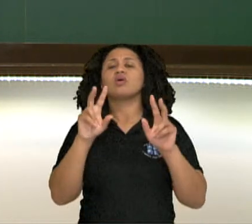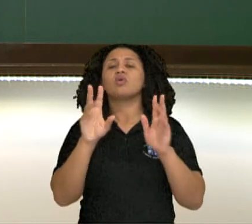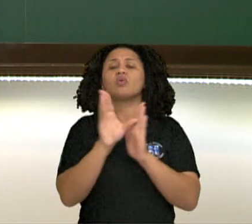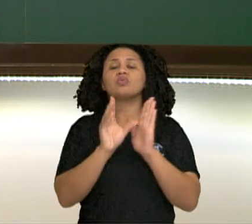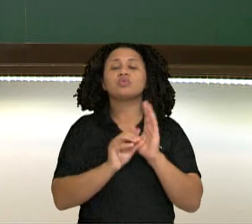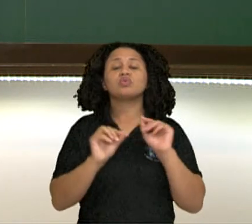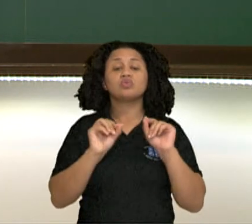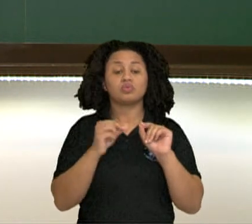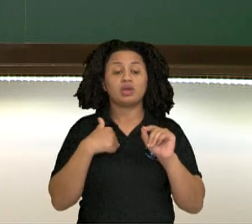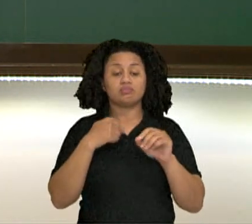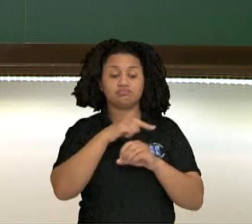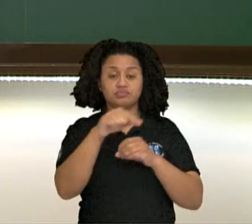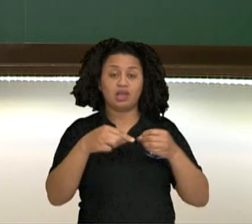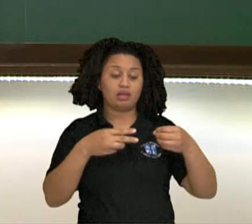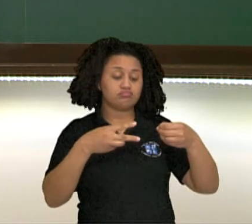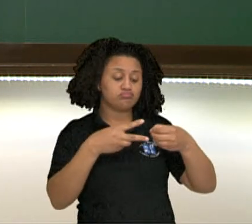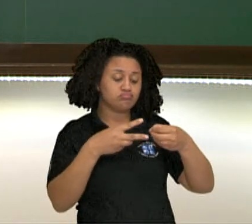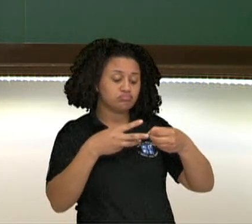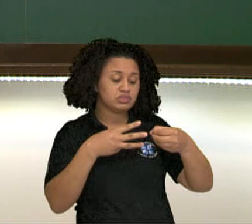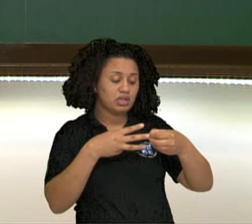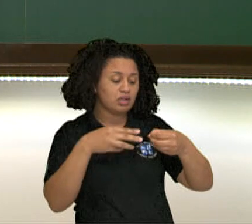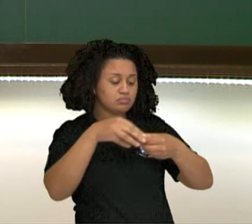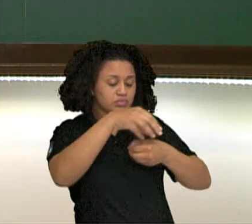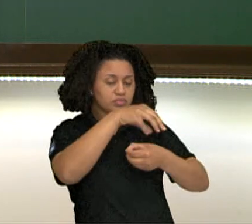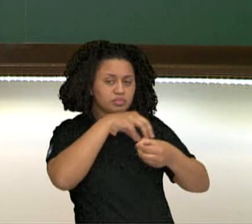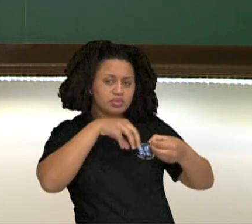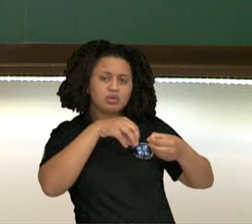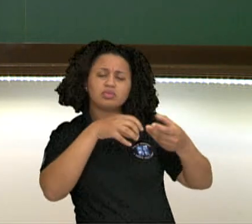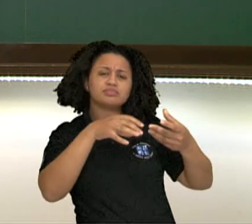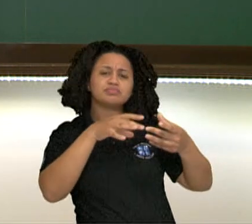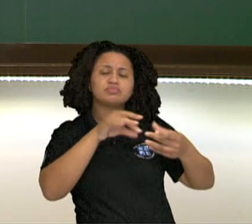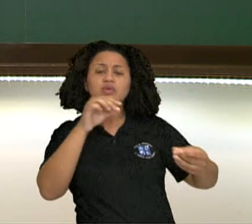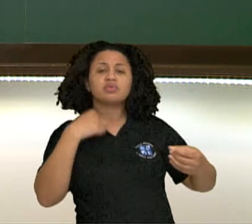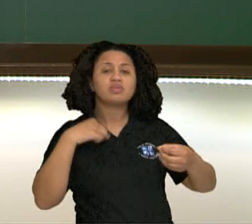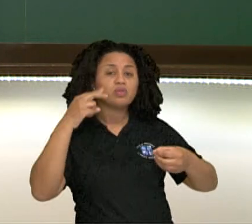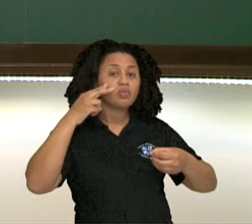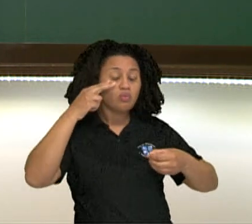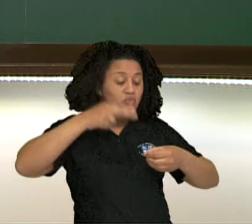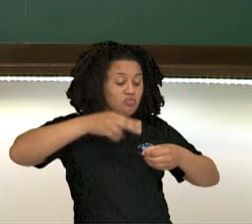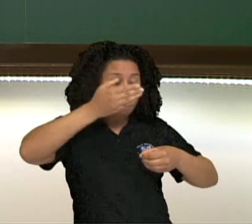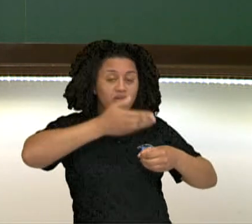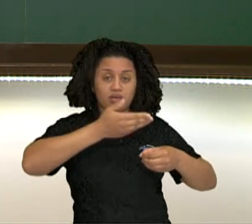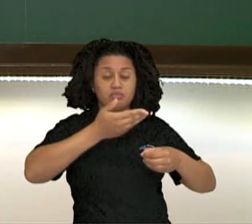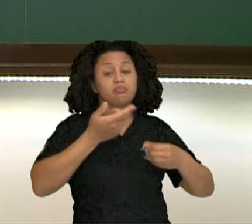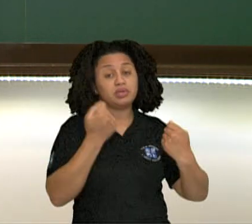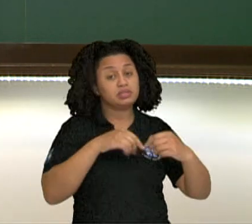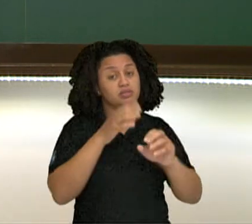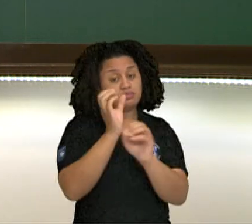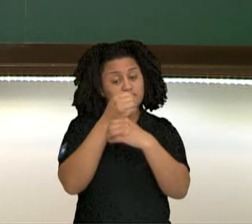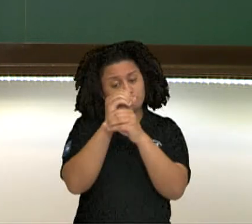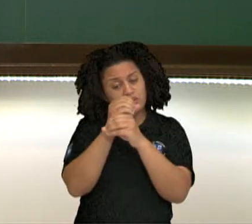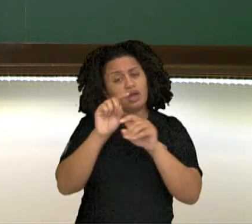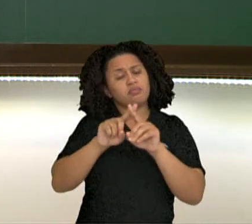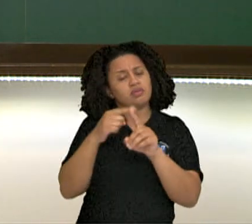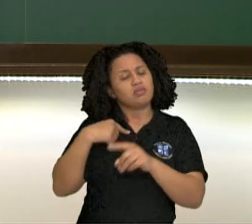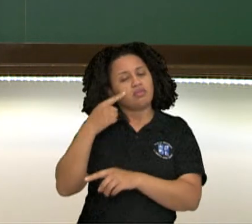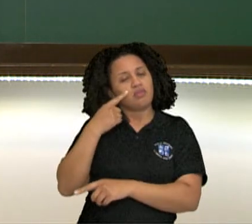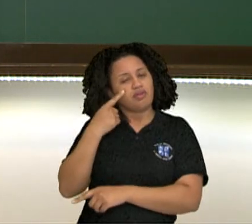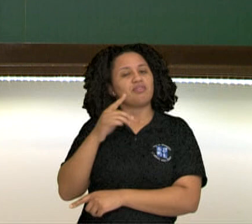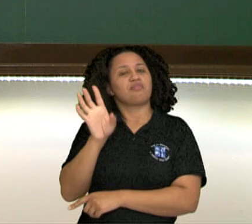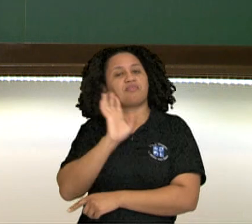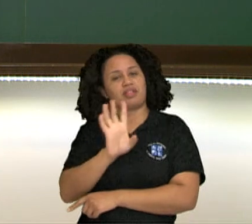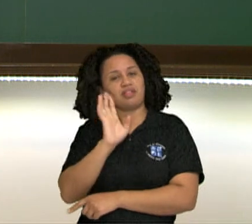é um assunto bem interessante embora um pouco abstrato nessa ela a gente não enxerga se uso microscópio você vai ver que vai ser bem bacana